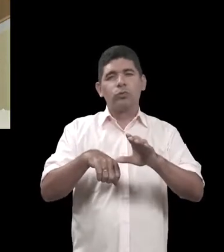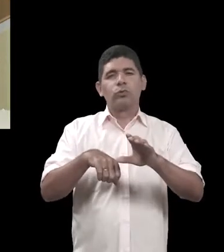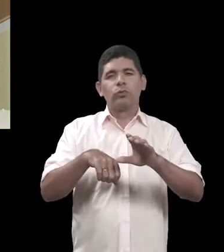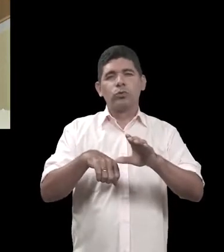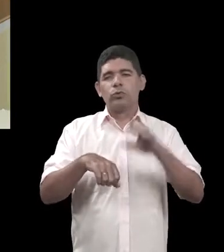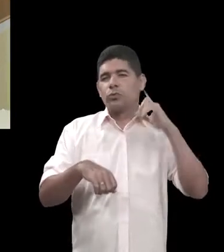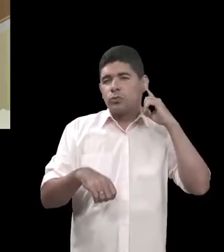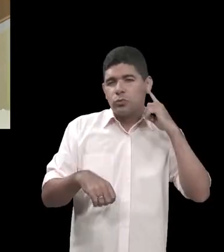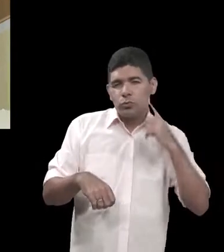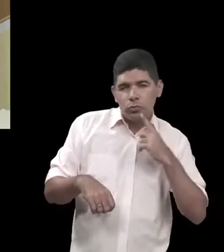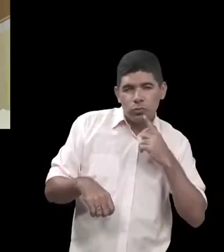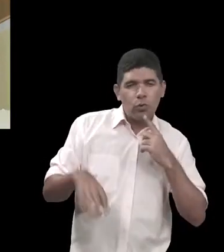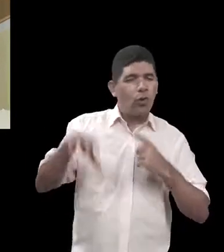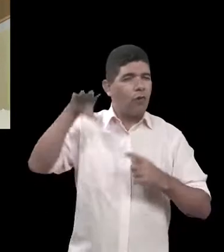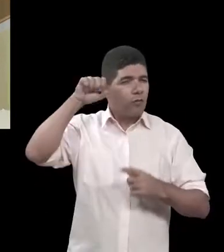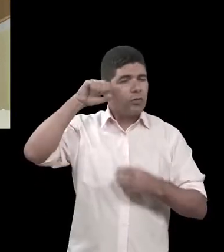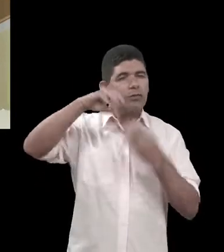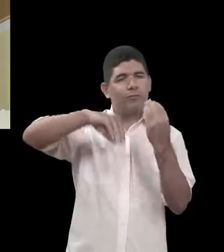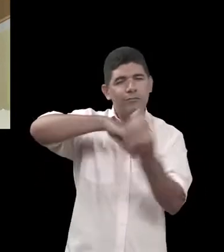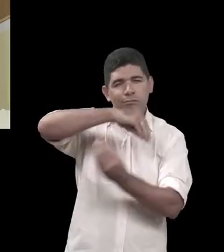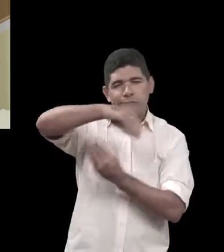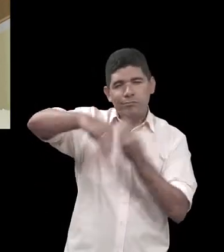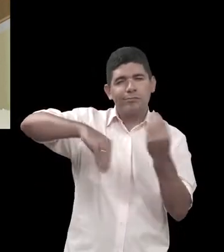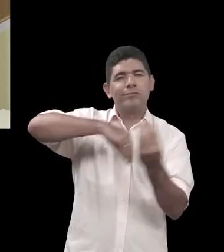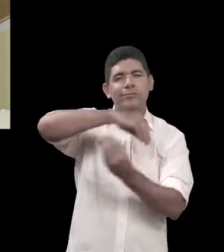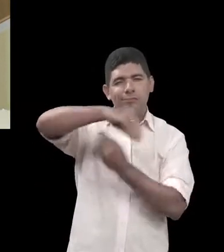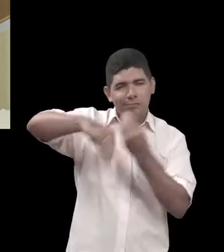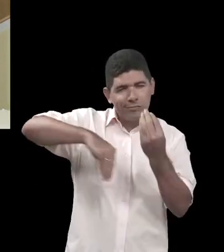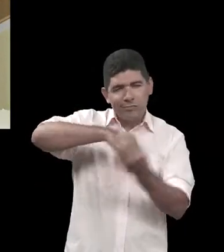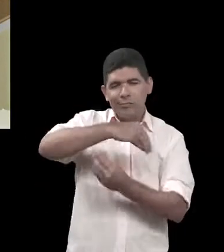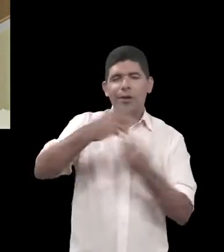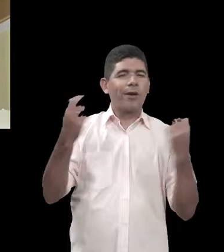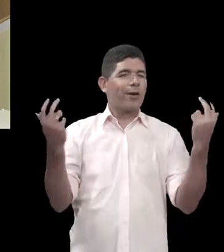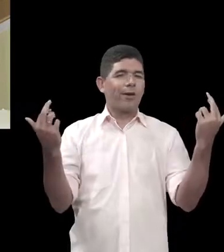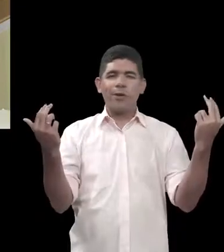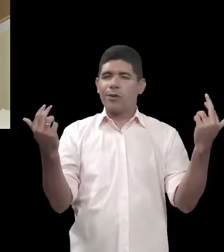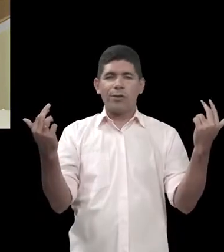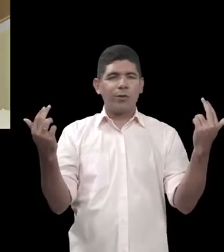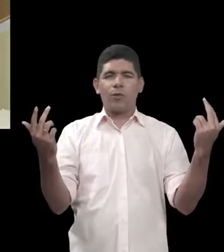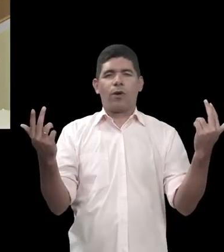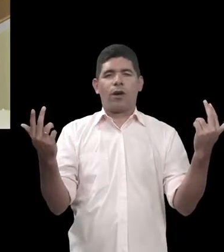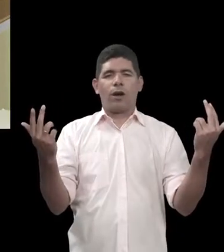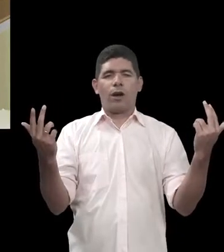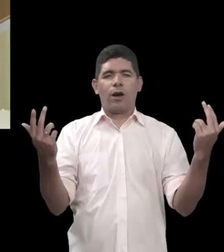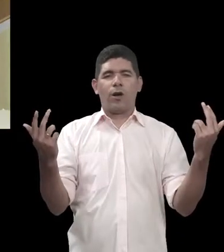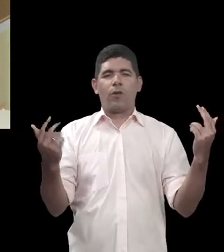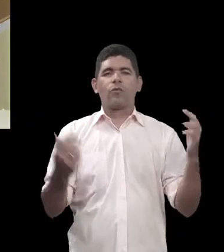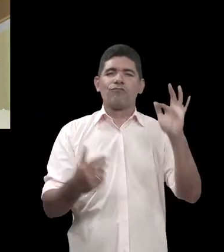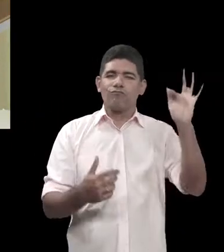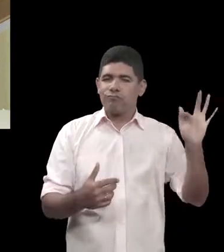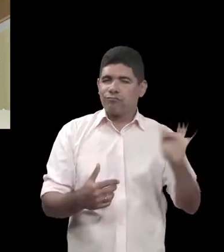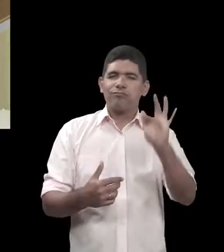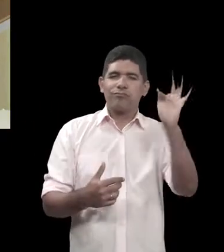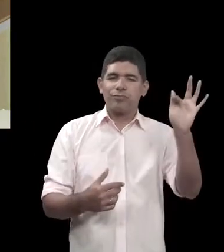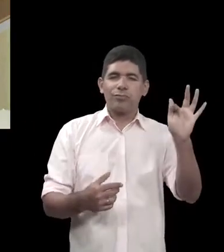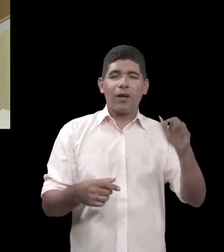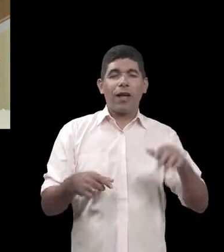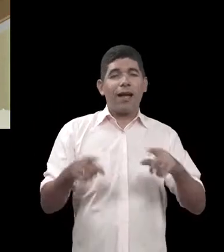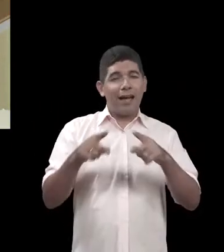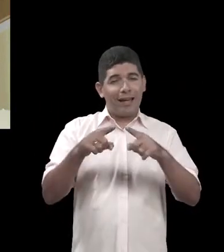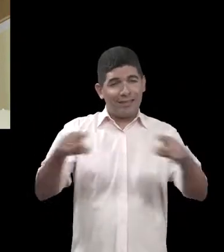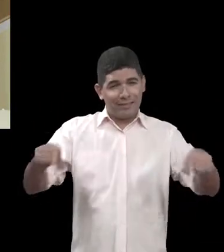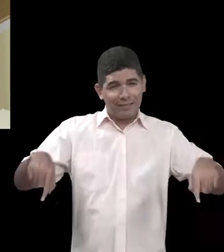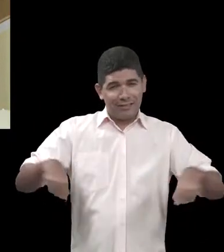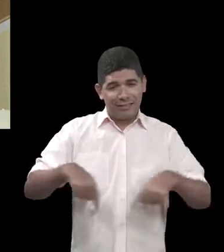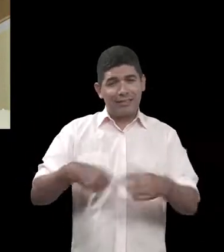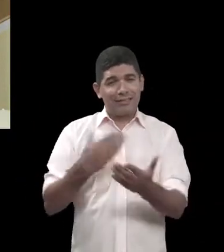uma sala de aula numa universidade já é heterogênea por si só. E o fato de você ter duas línguas em jogo ali acontecendo... É